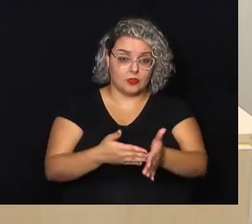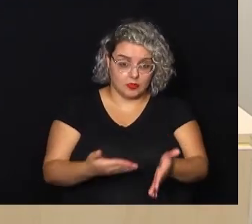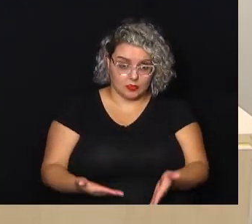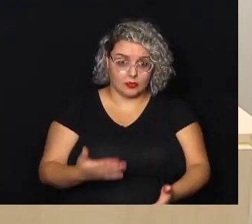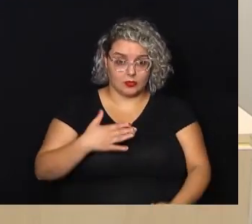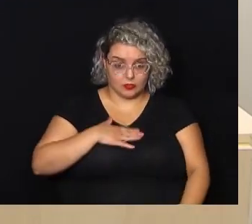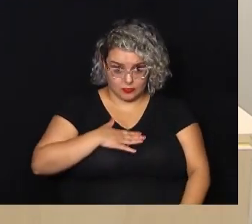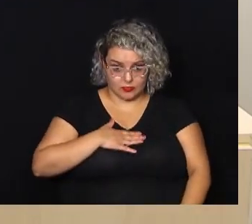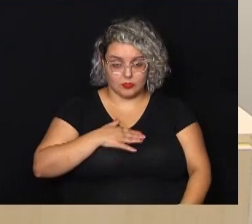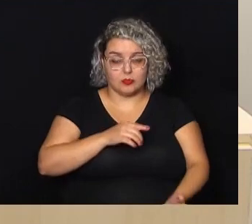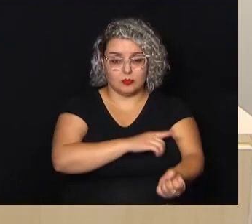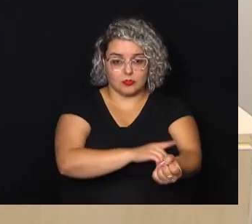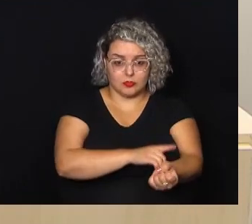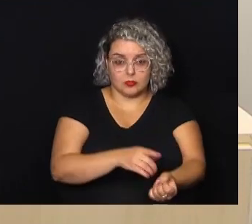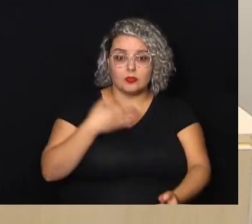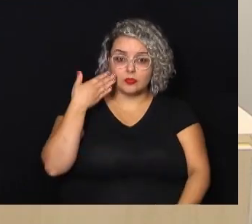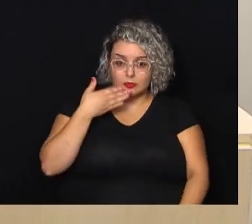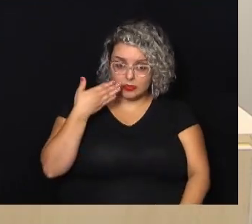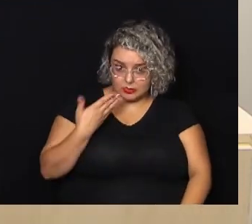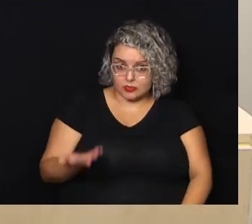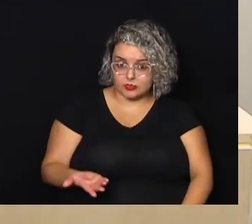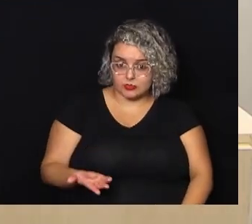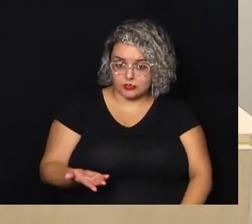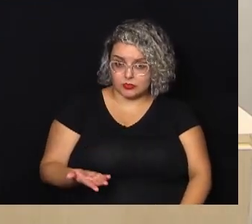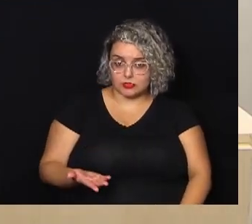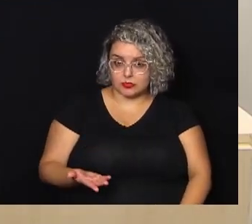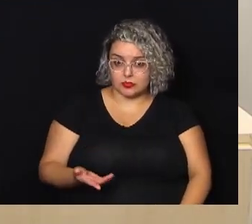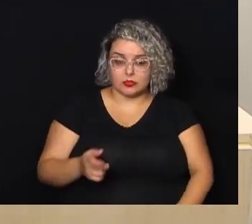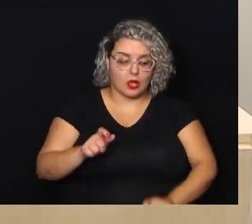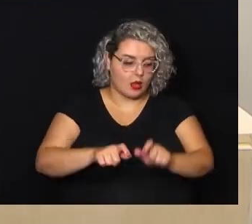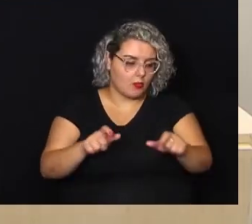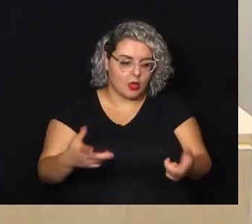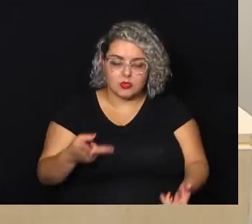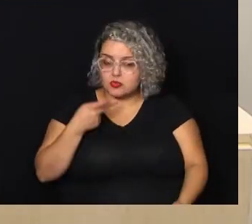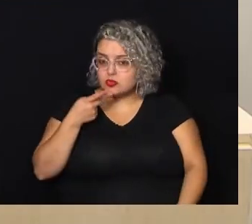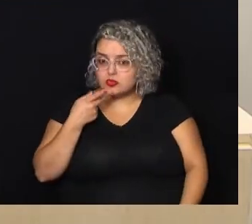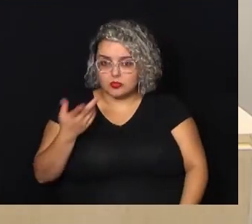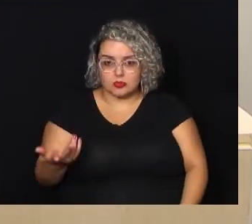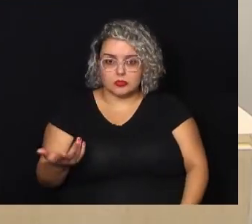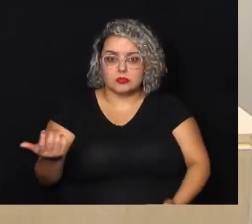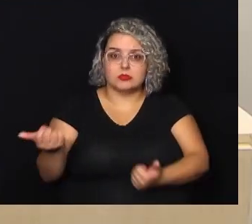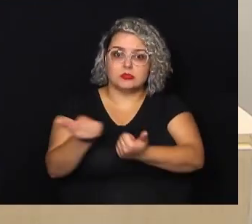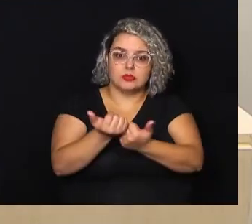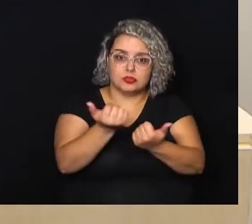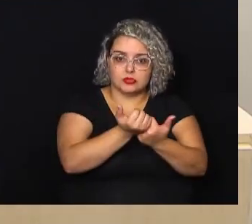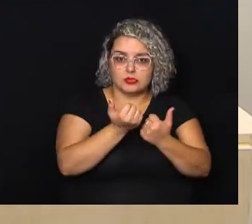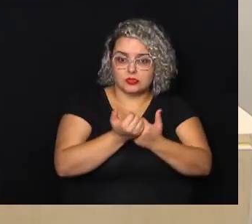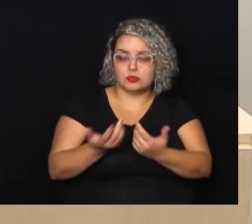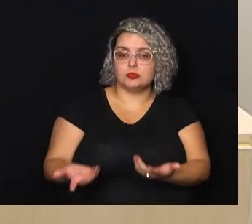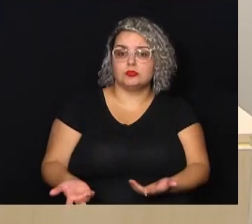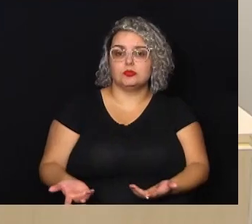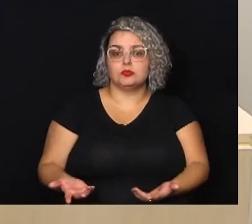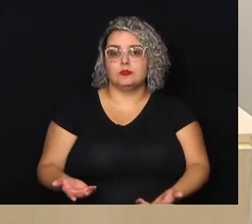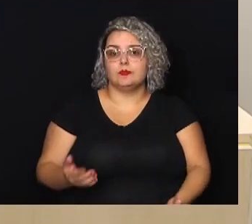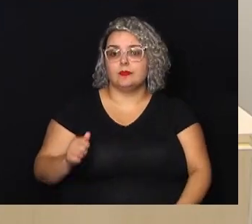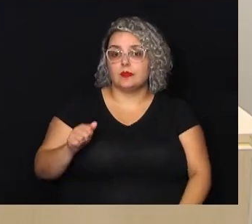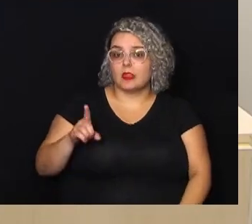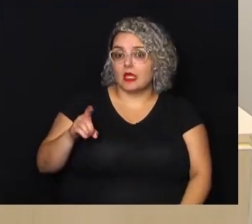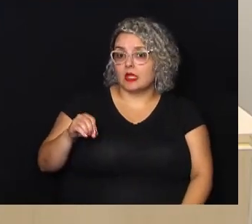restrição, no meu caso, ao açúcar, e muita gente tem falado em substituições